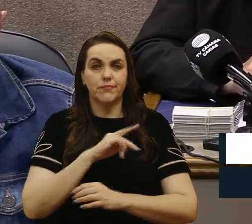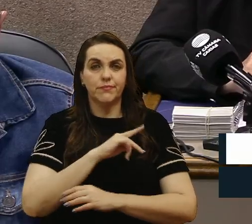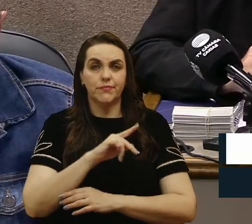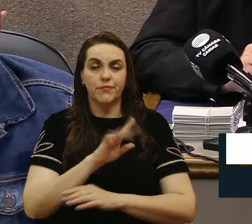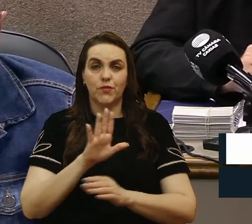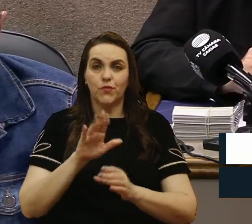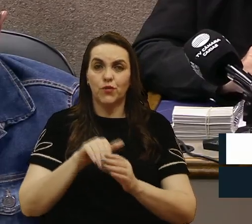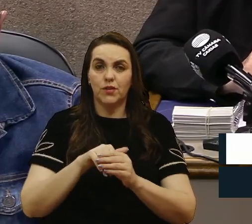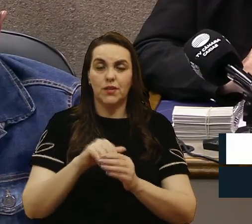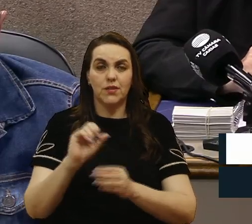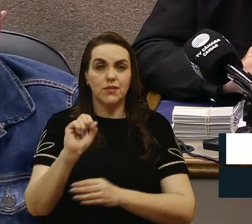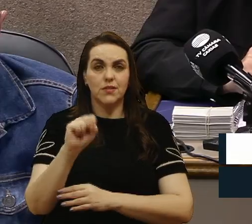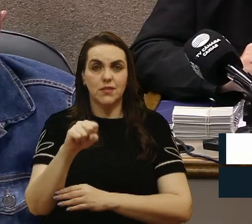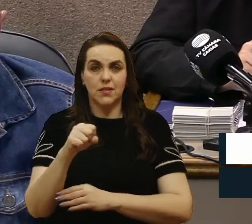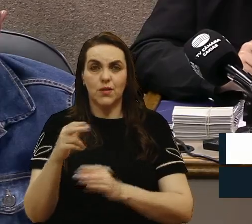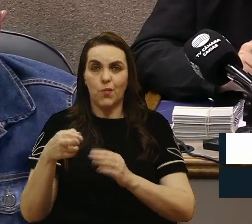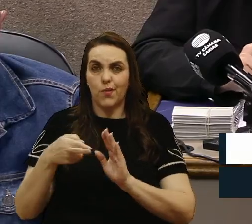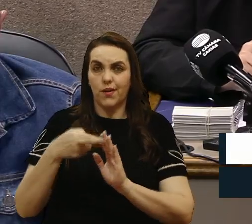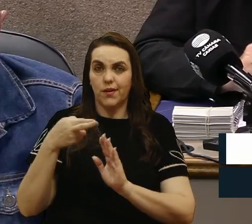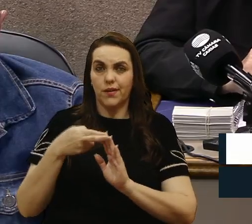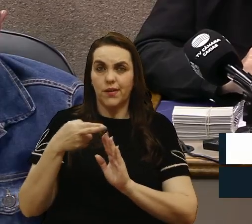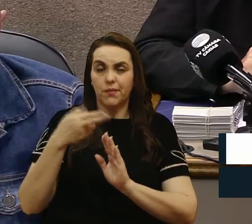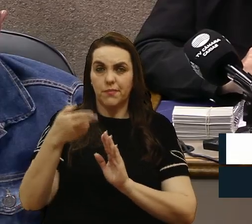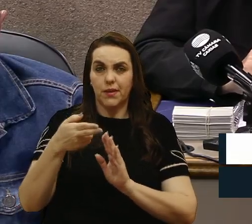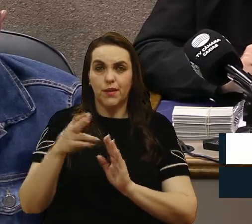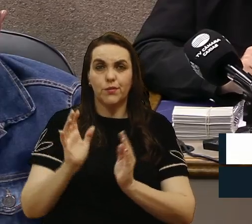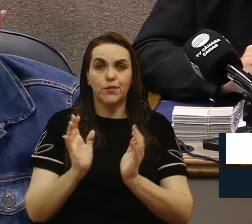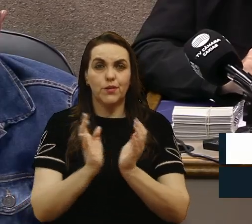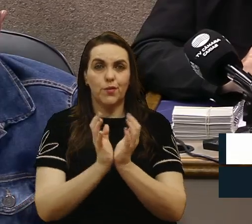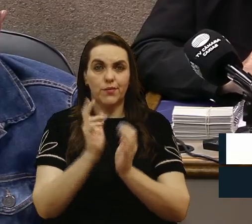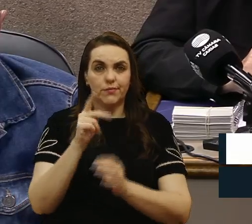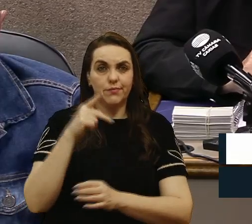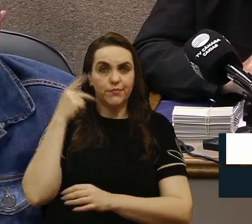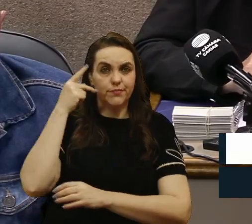favorável a este requerimento da nobre vereadora Sandra Boneto. Obrigado.